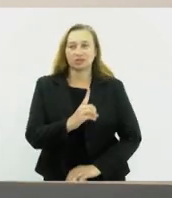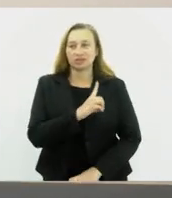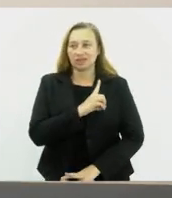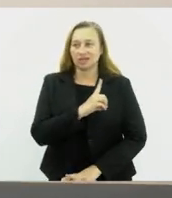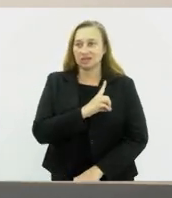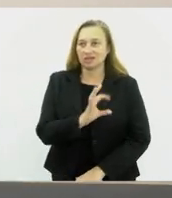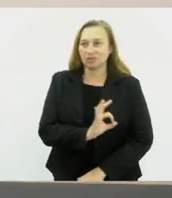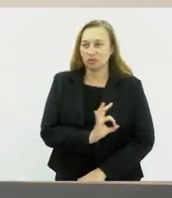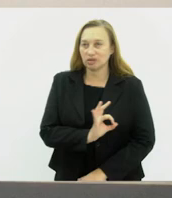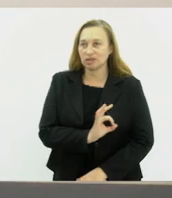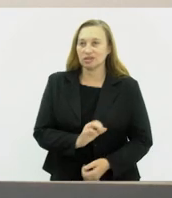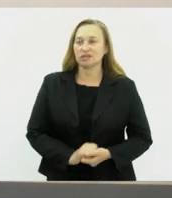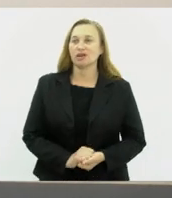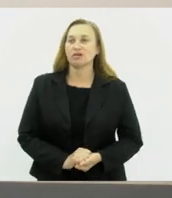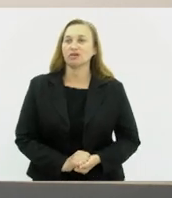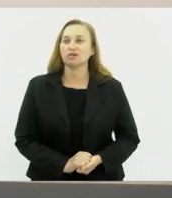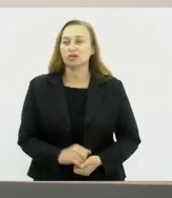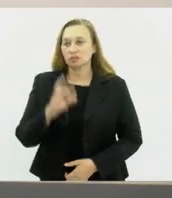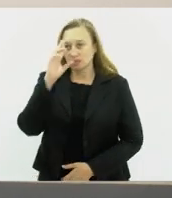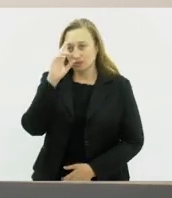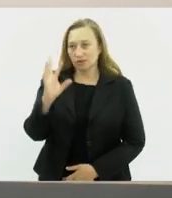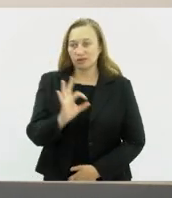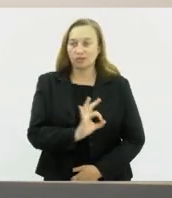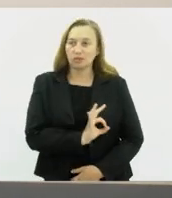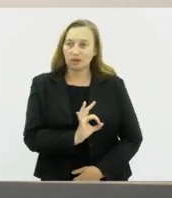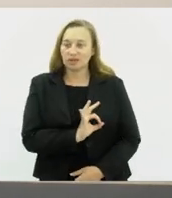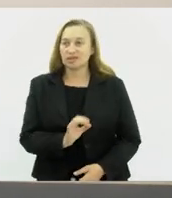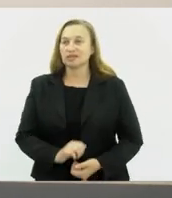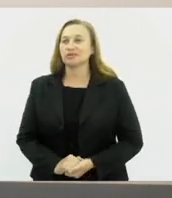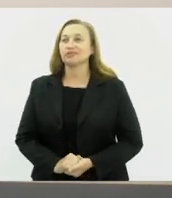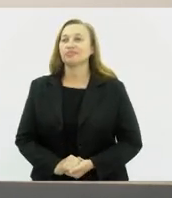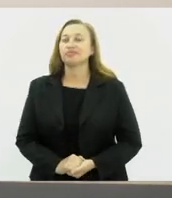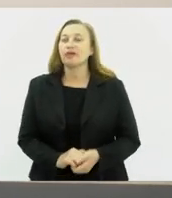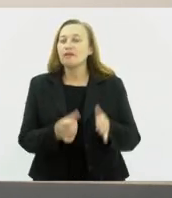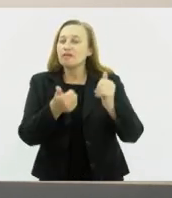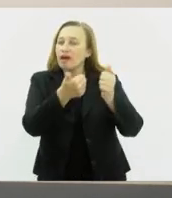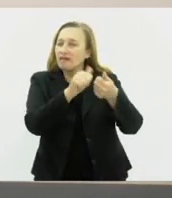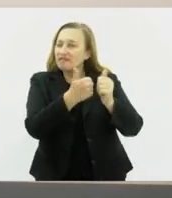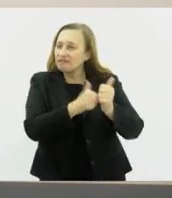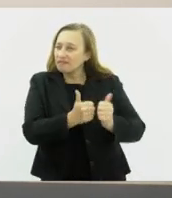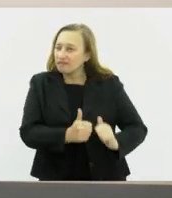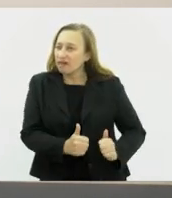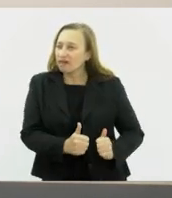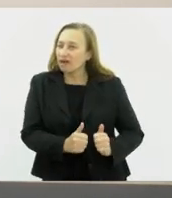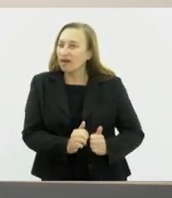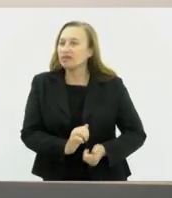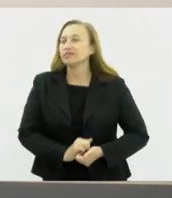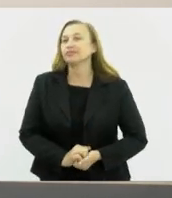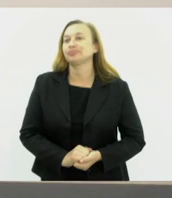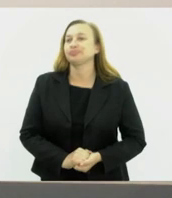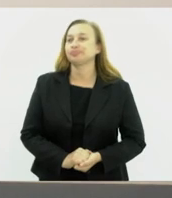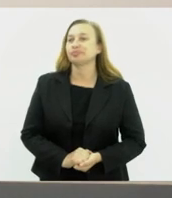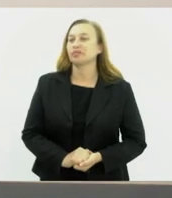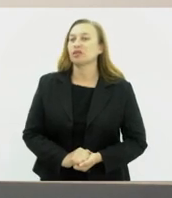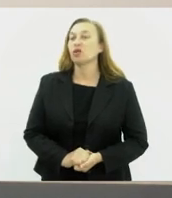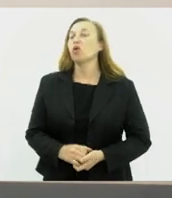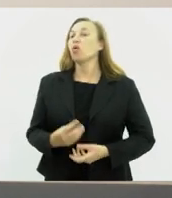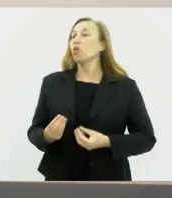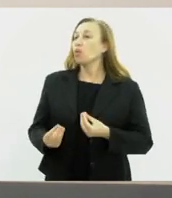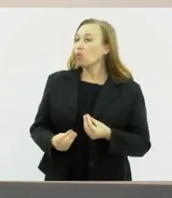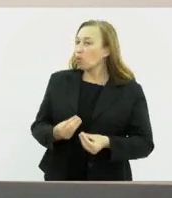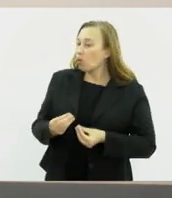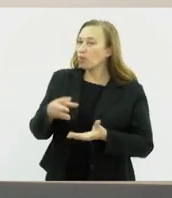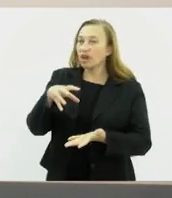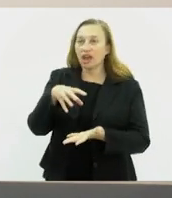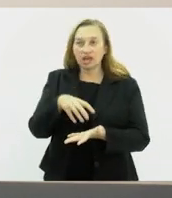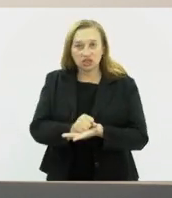Aonde a autoridade policial é que vai avaliar né como como registrar